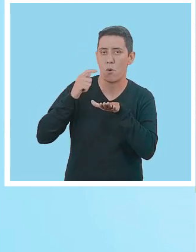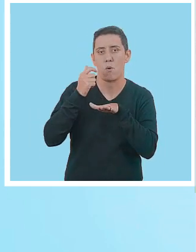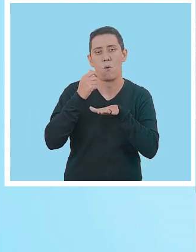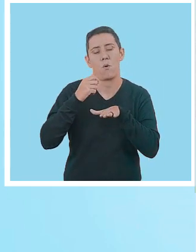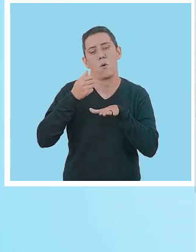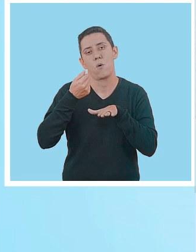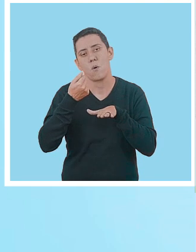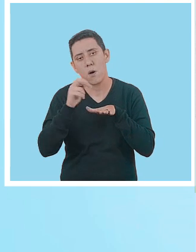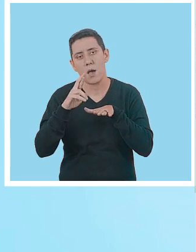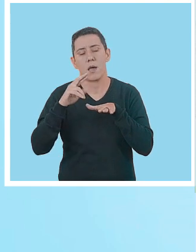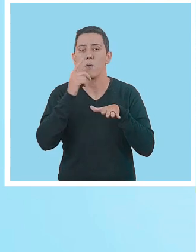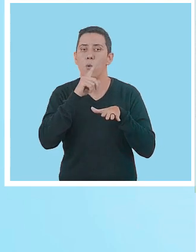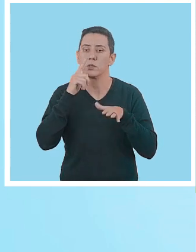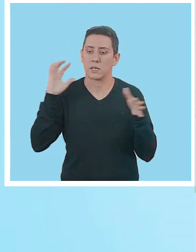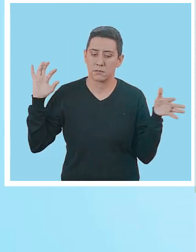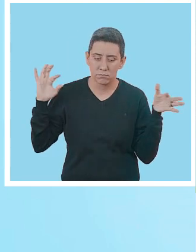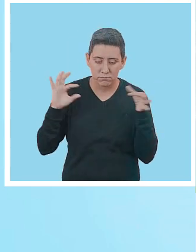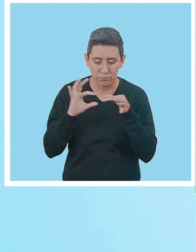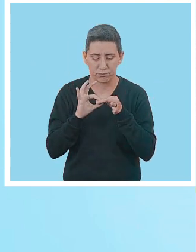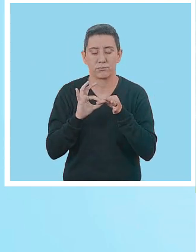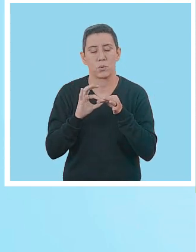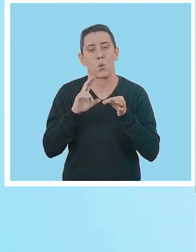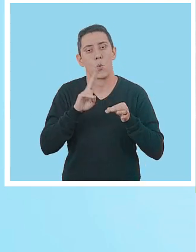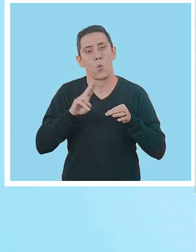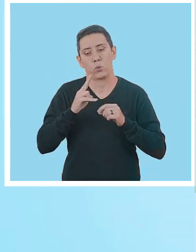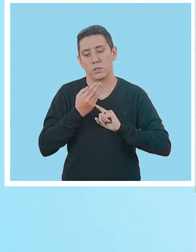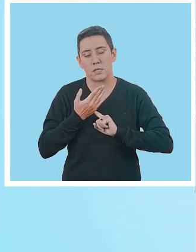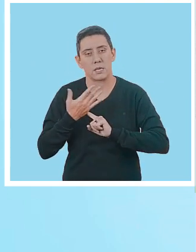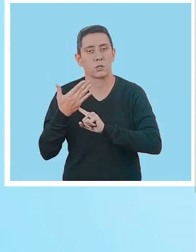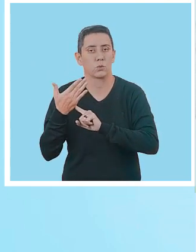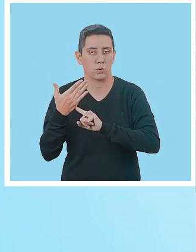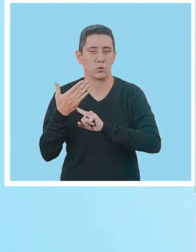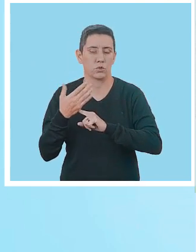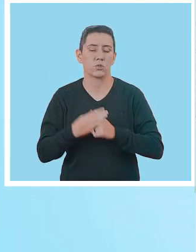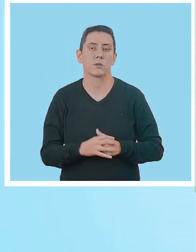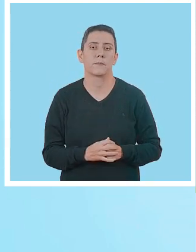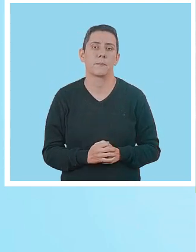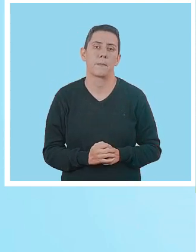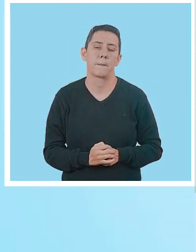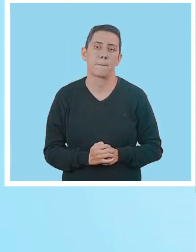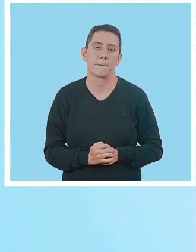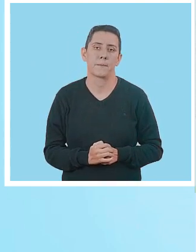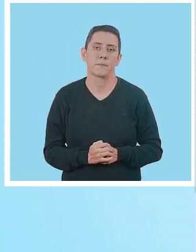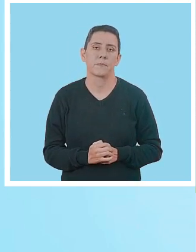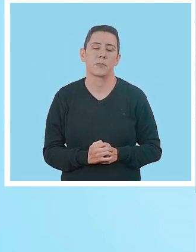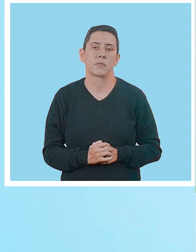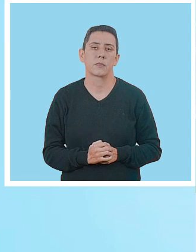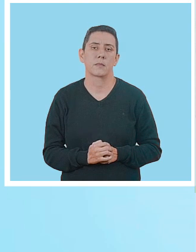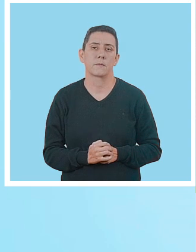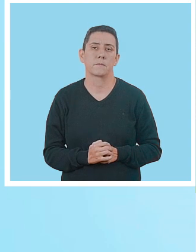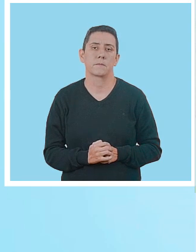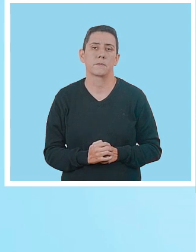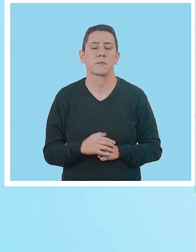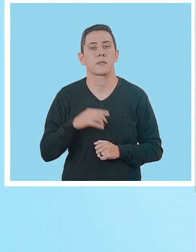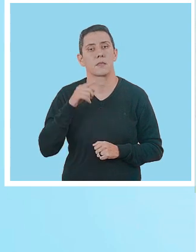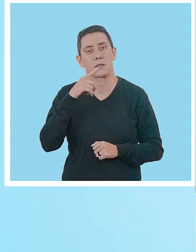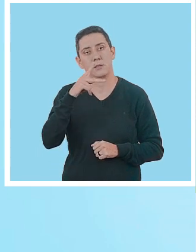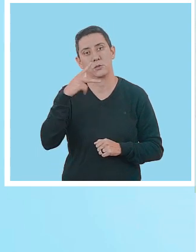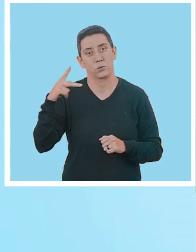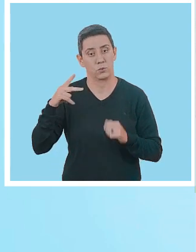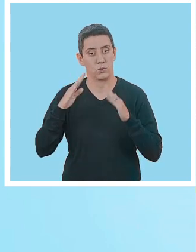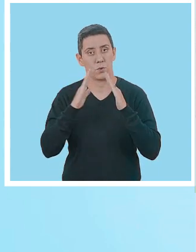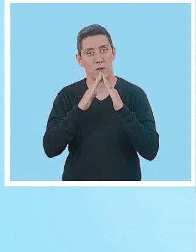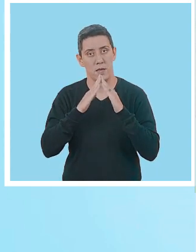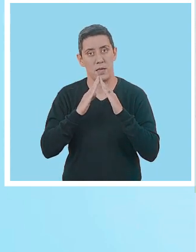assolar a coletividade da do seu sistema de geração que você terá na sua